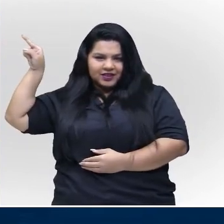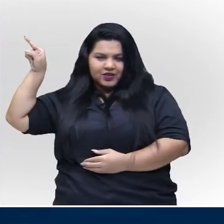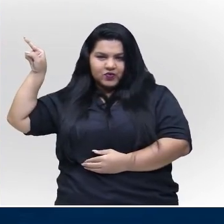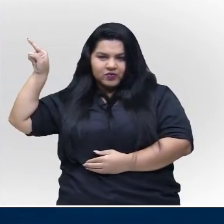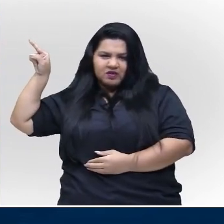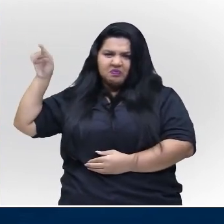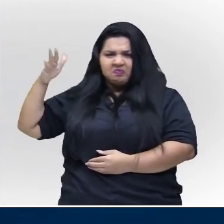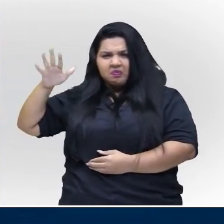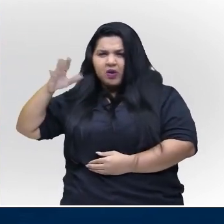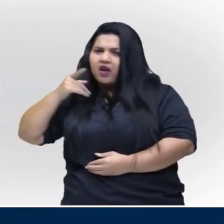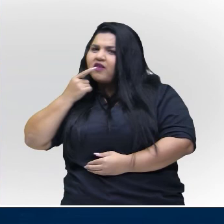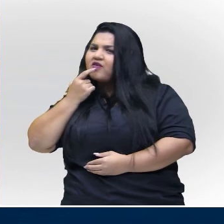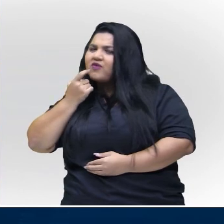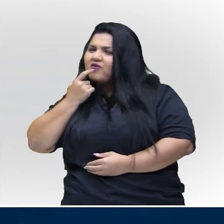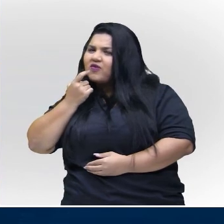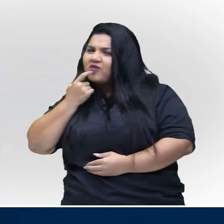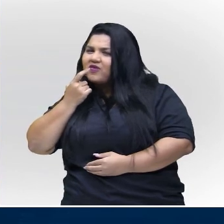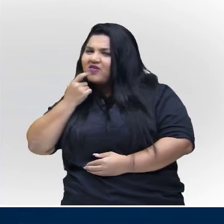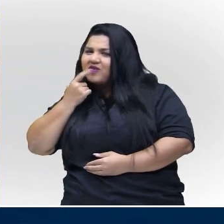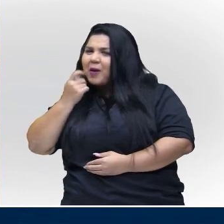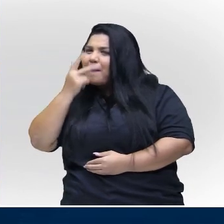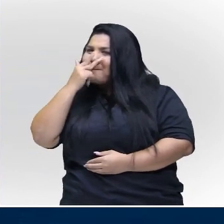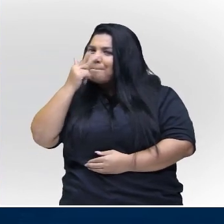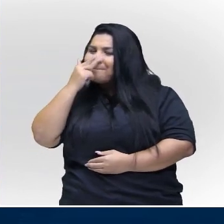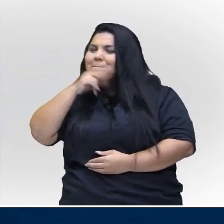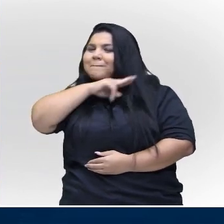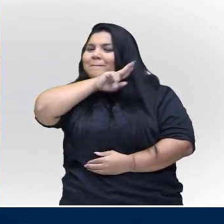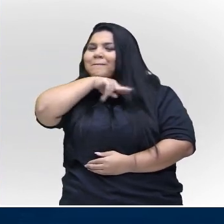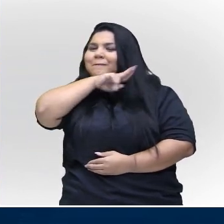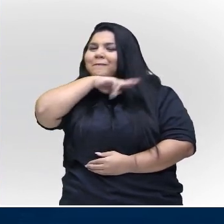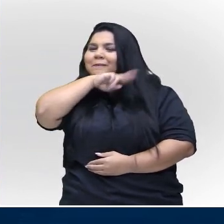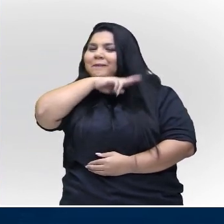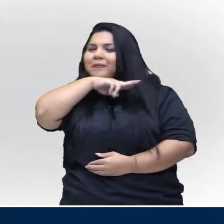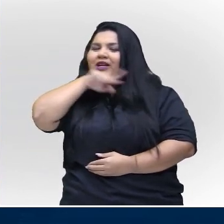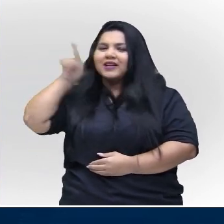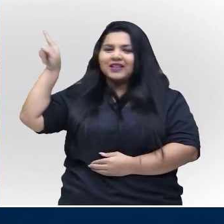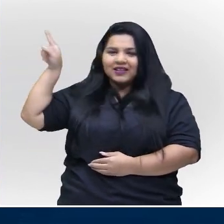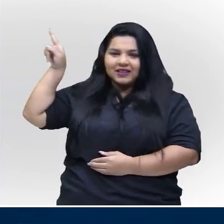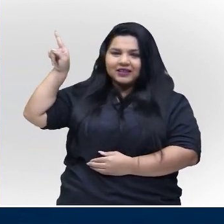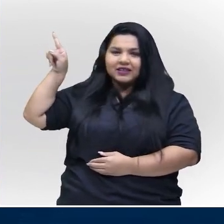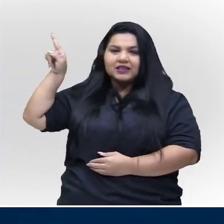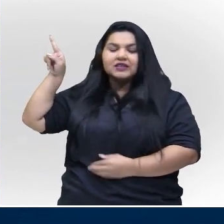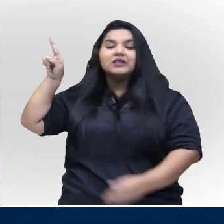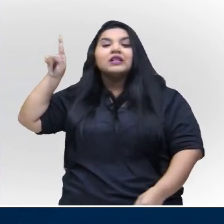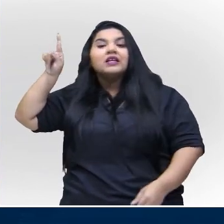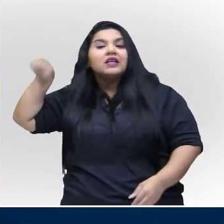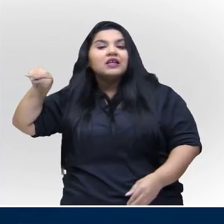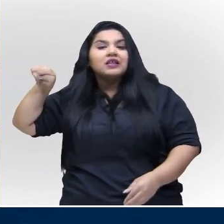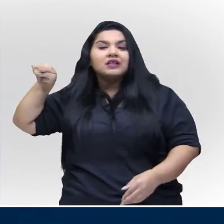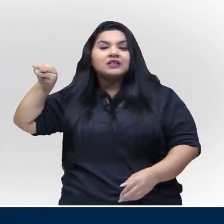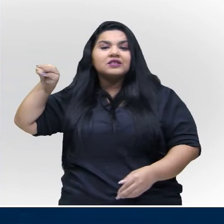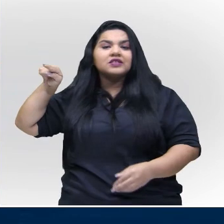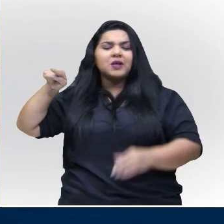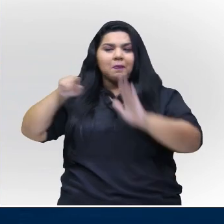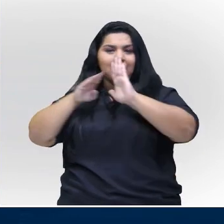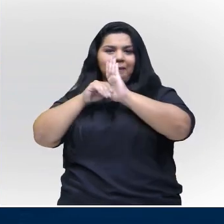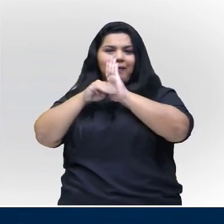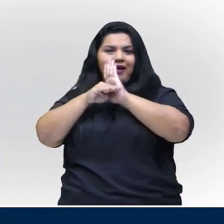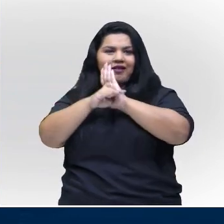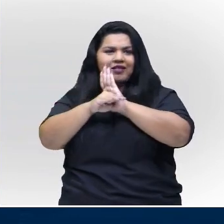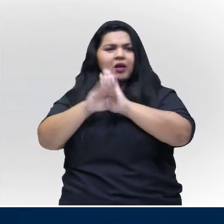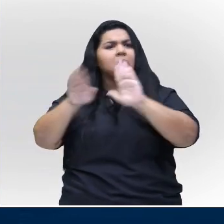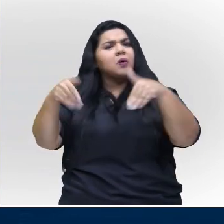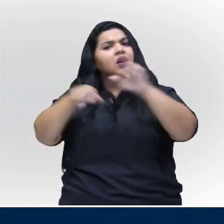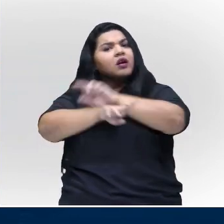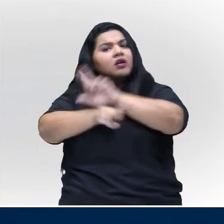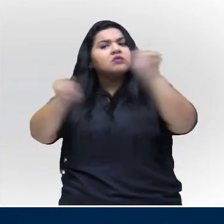aqui da imagem, ó, parece uma salsicha aí, ó, com um flagelo, é uma célula, né, bacteriana. E o que vai diferenciar?